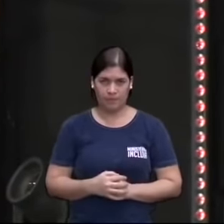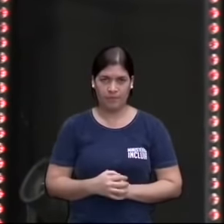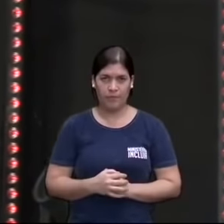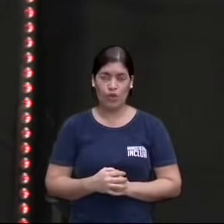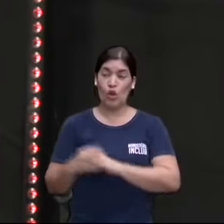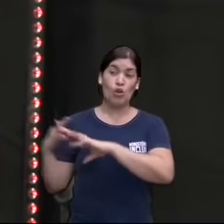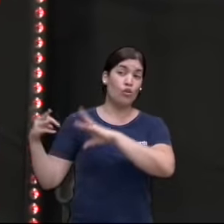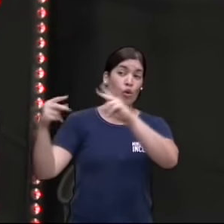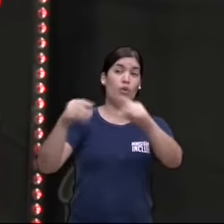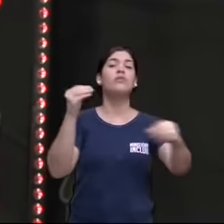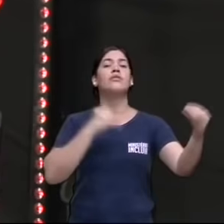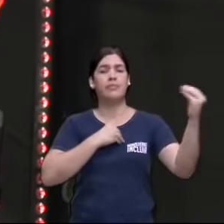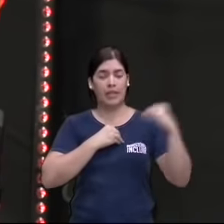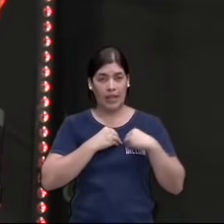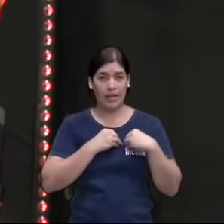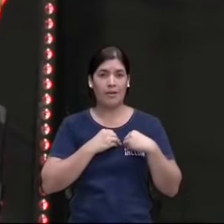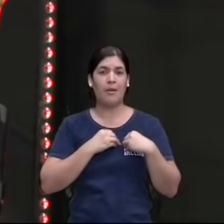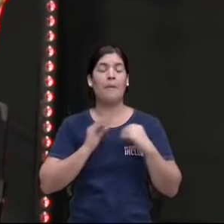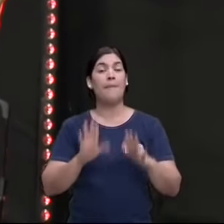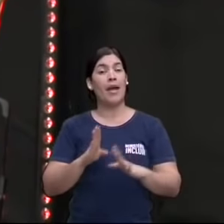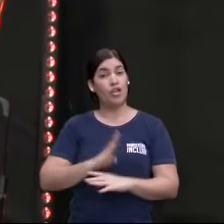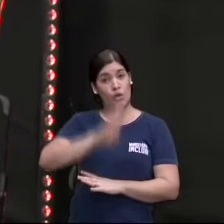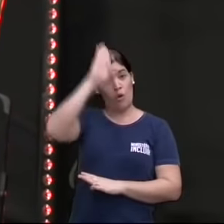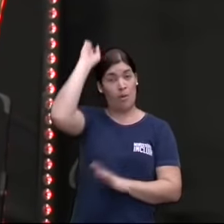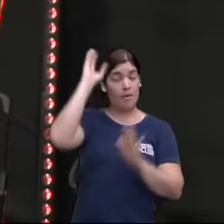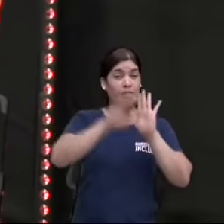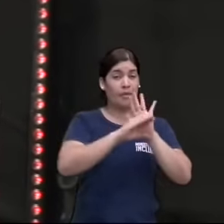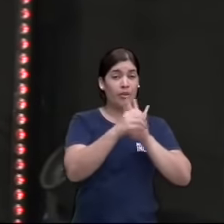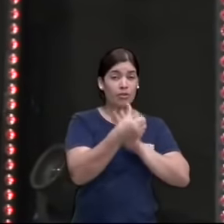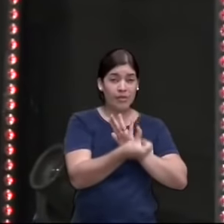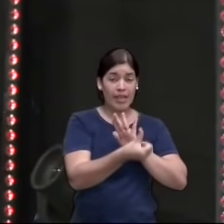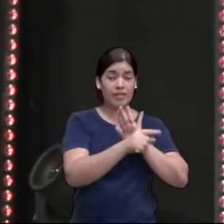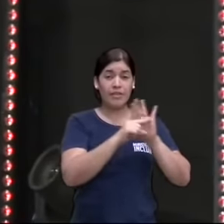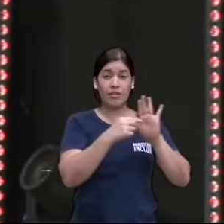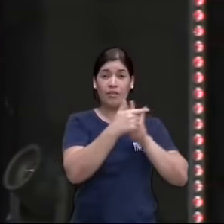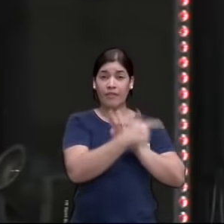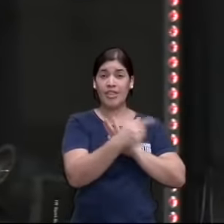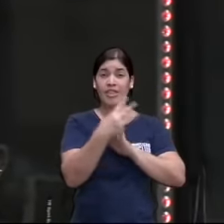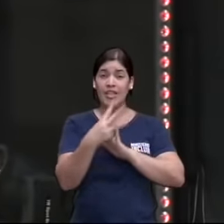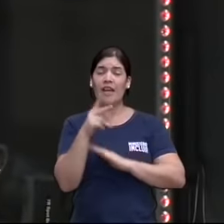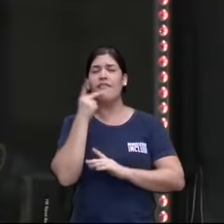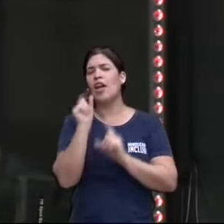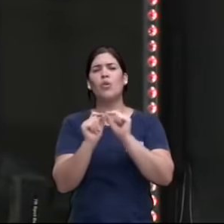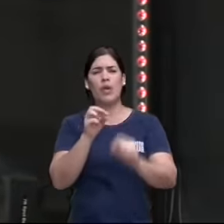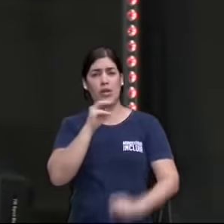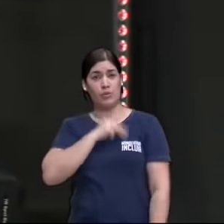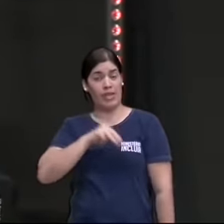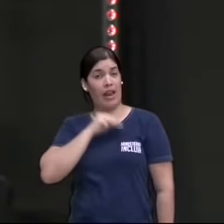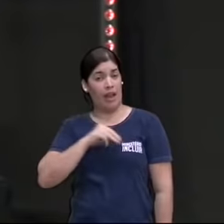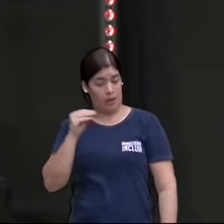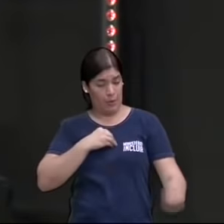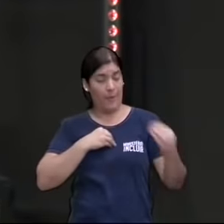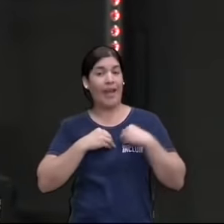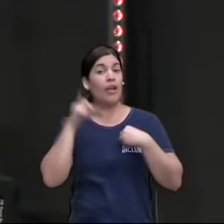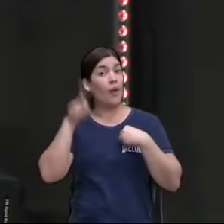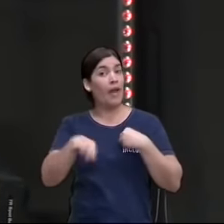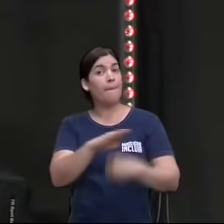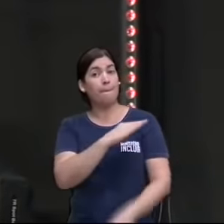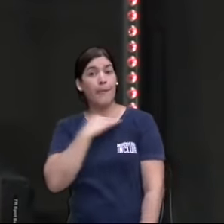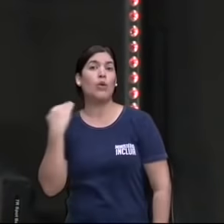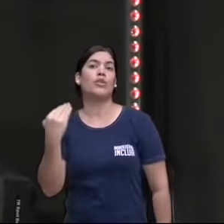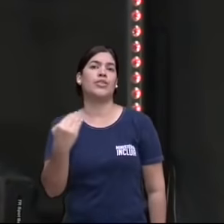Todos pecaram. Só que Romanos 6:23 diz que o salário do pecado é a morte.